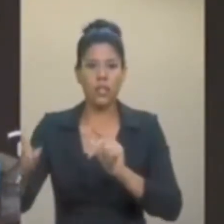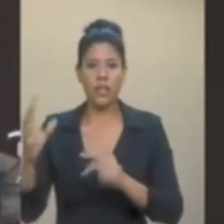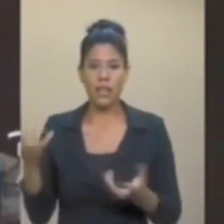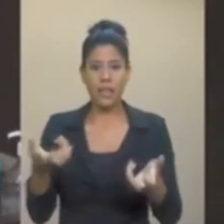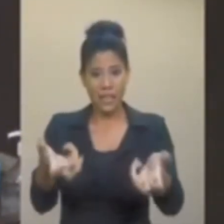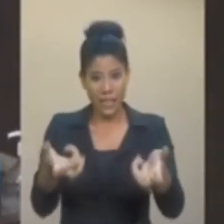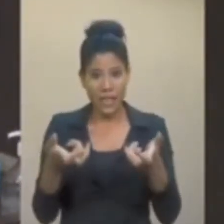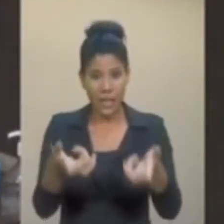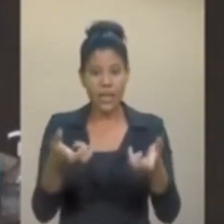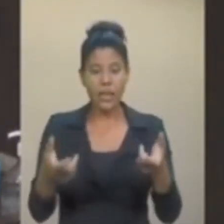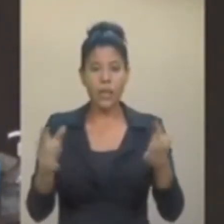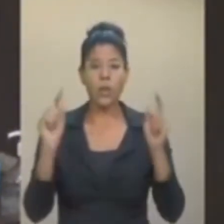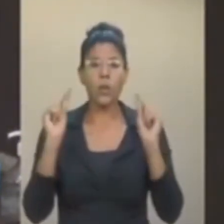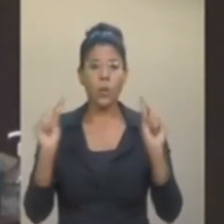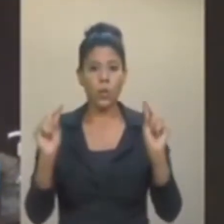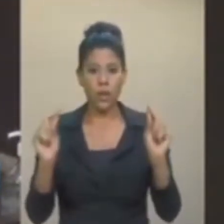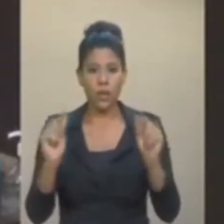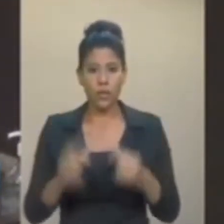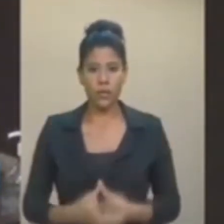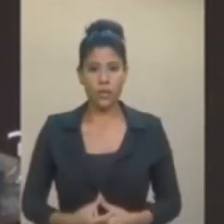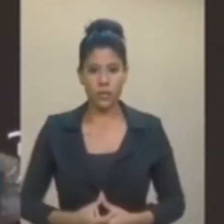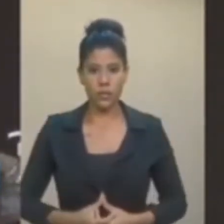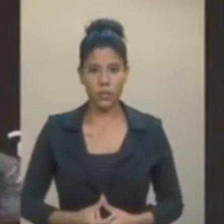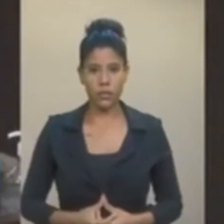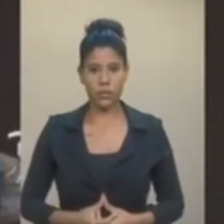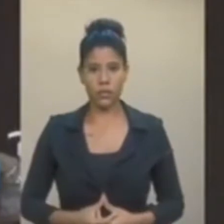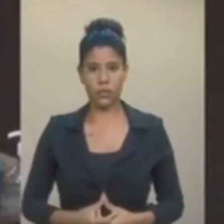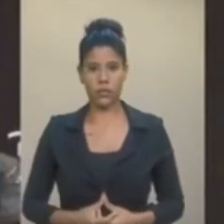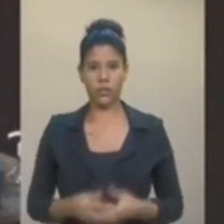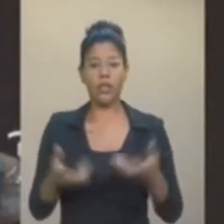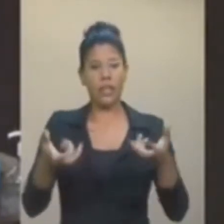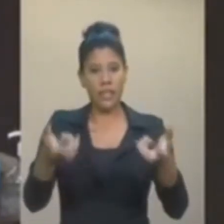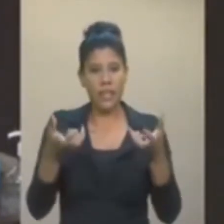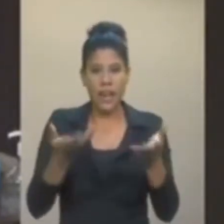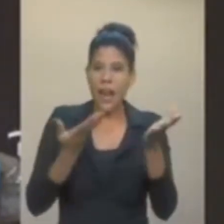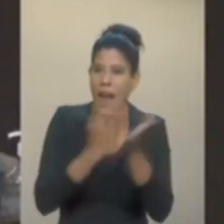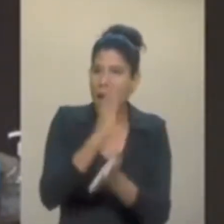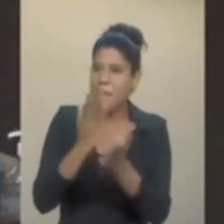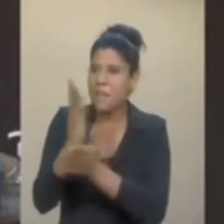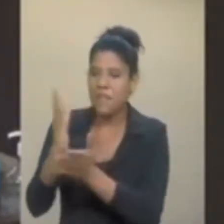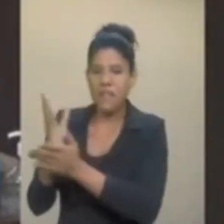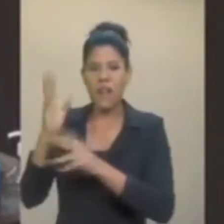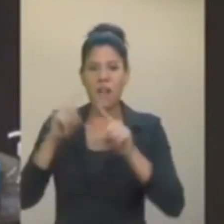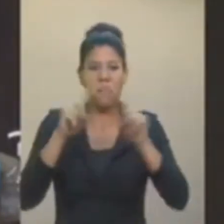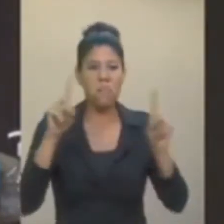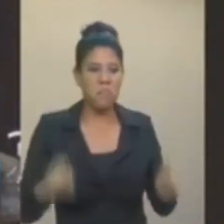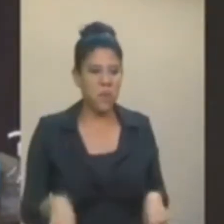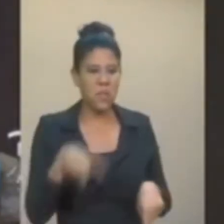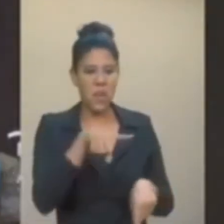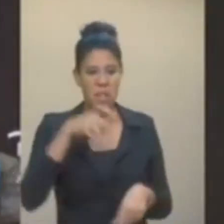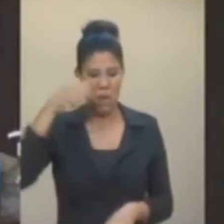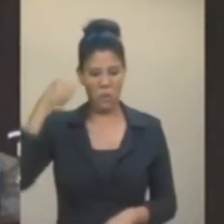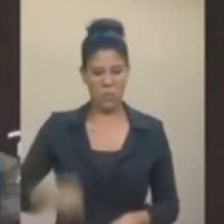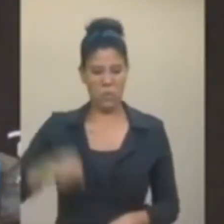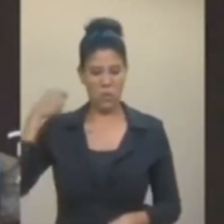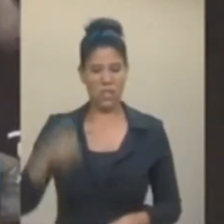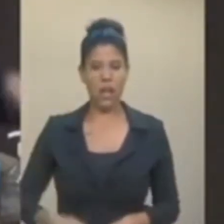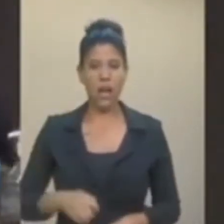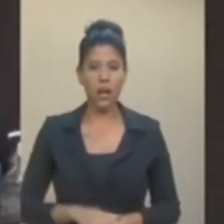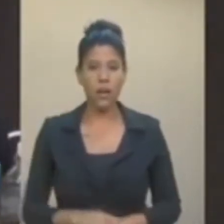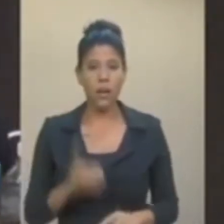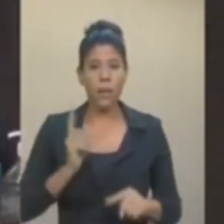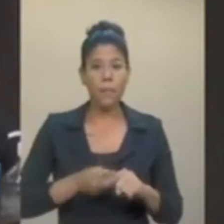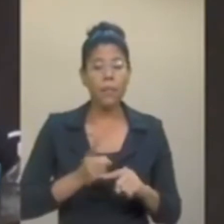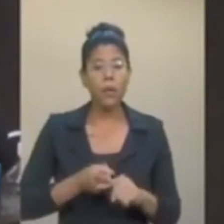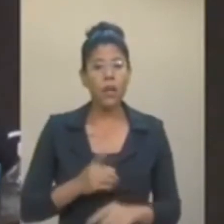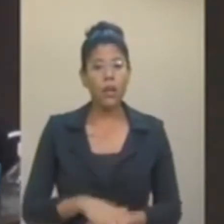passar a boiada dos seus projetos autoritários. E por que eles querem projetos autoritários? Porque eles querem,